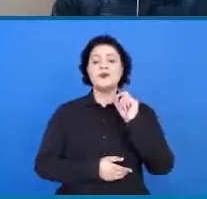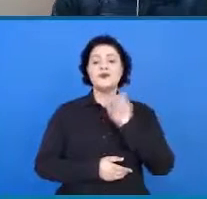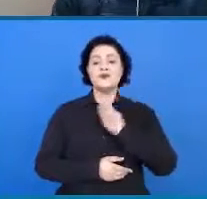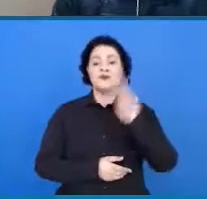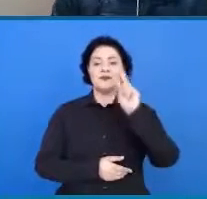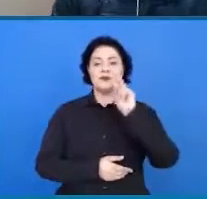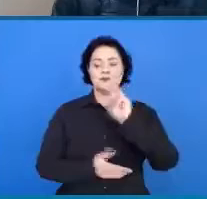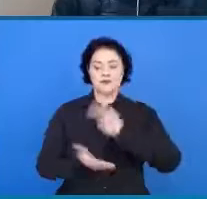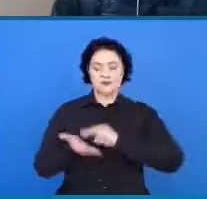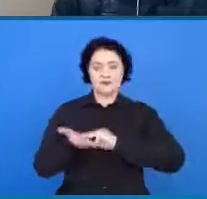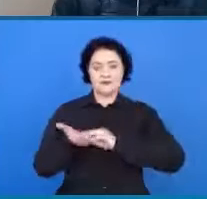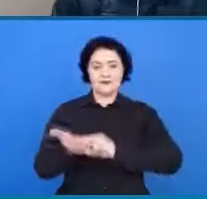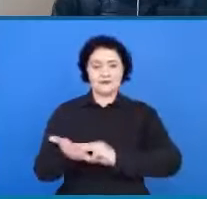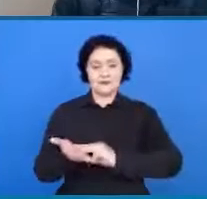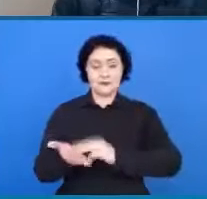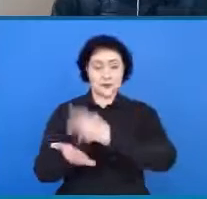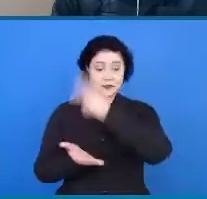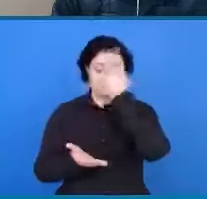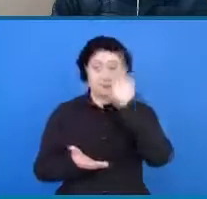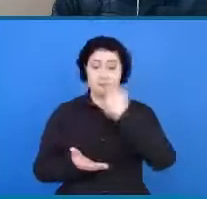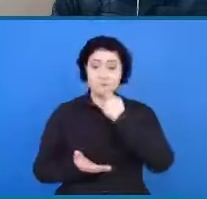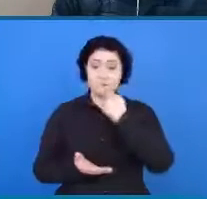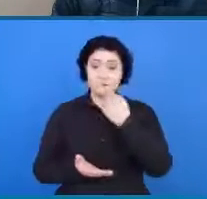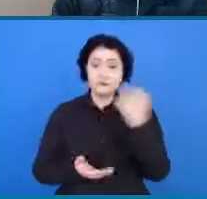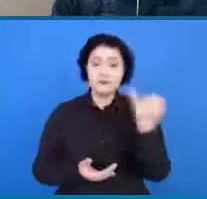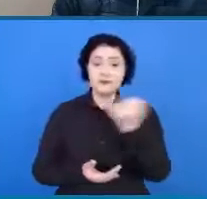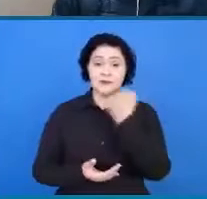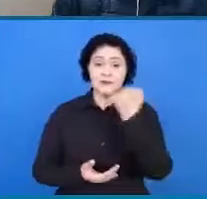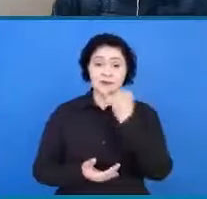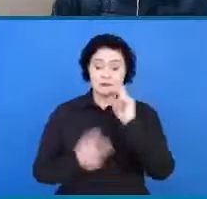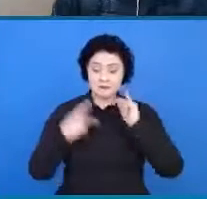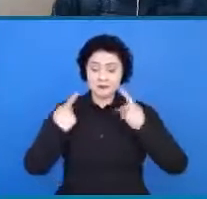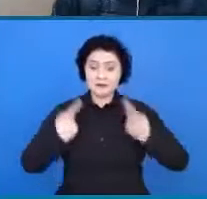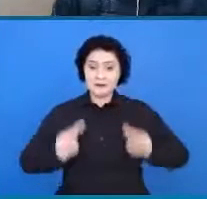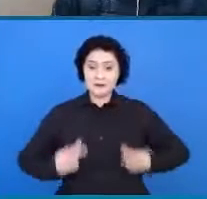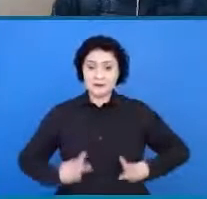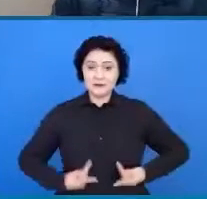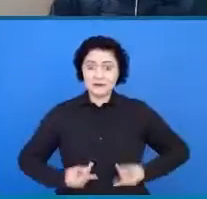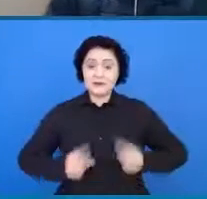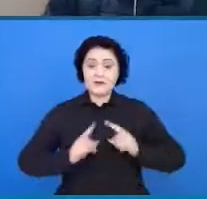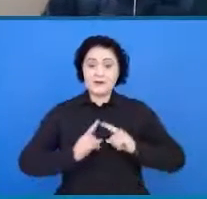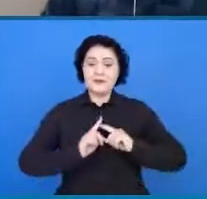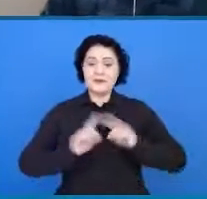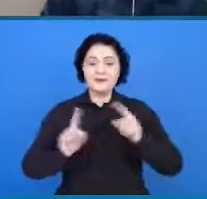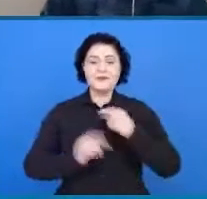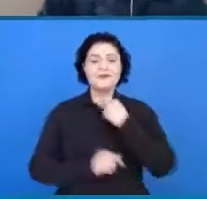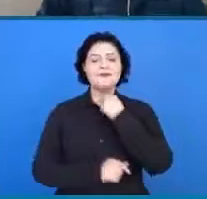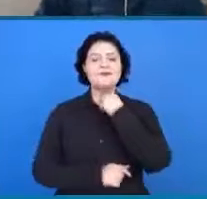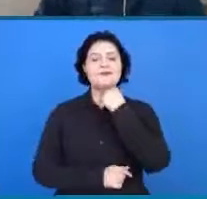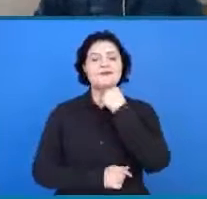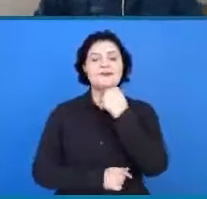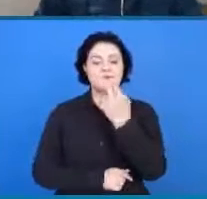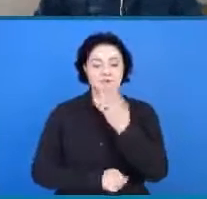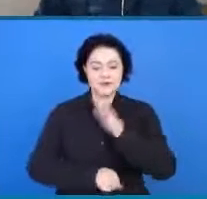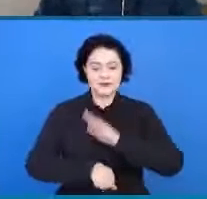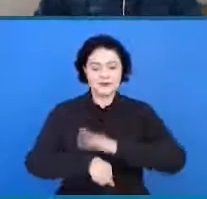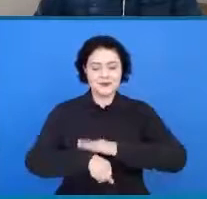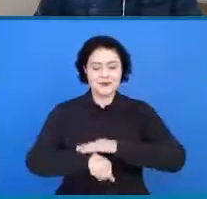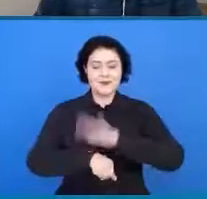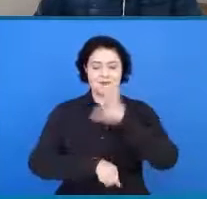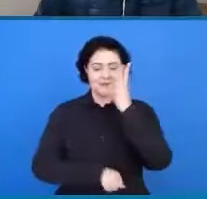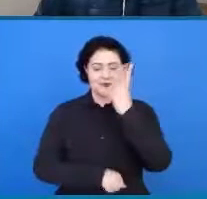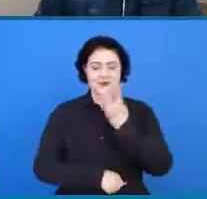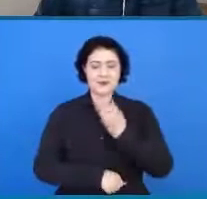mensagem a pessoa que está falando é importante como ser humano mas a voz do Momento Espírita